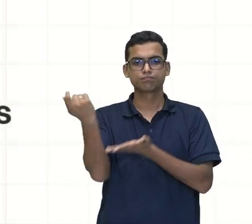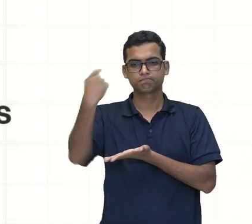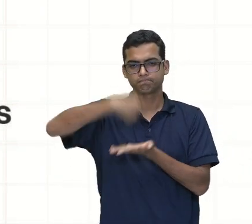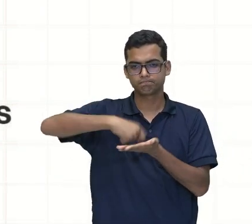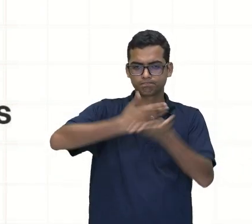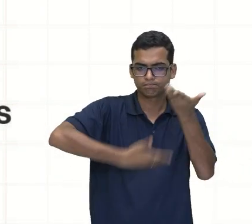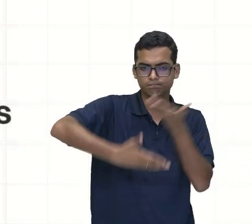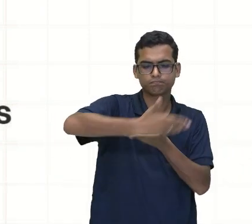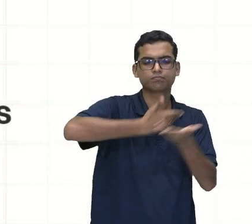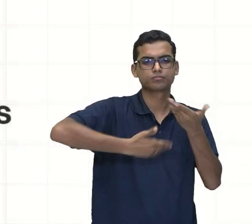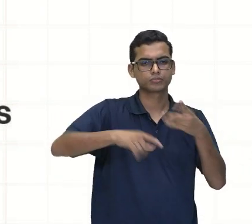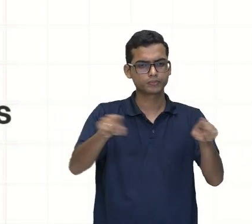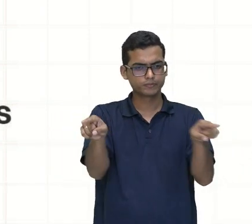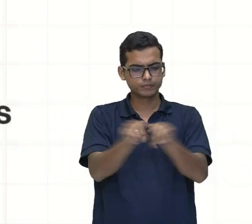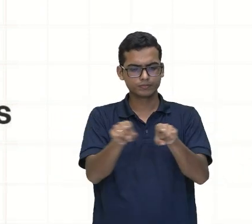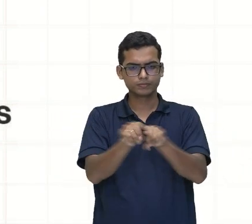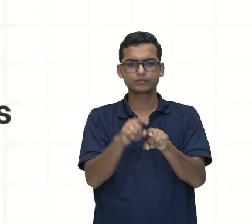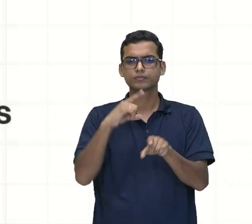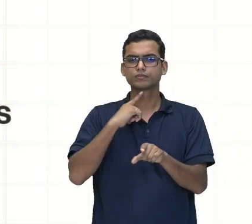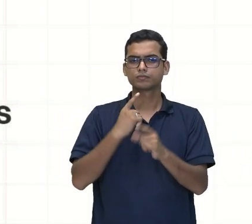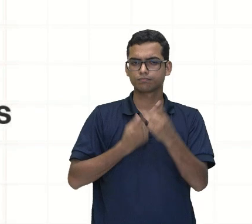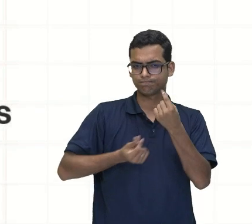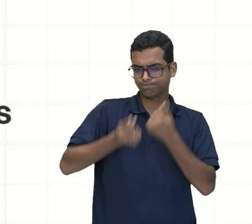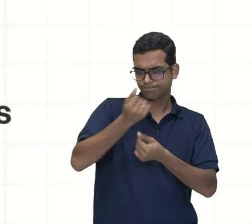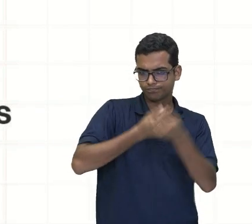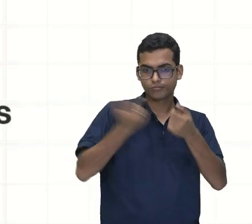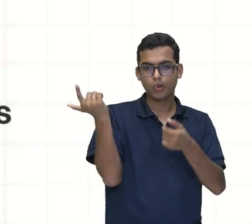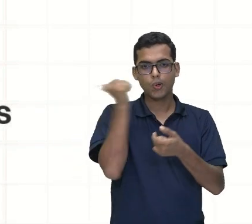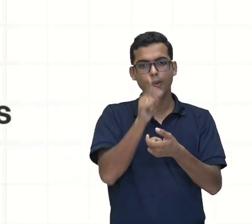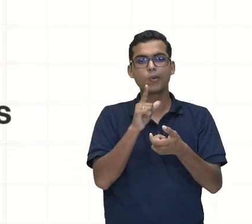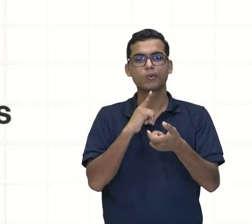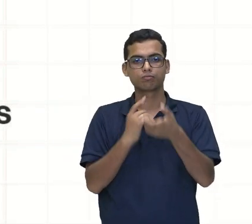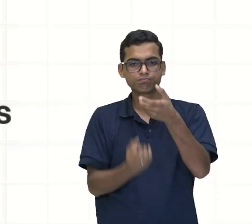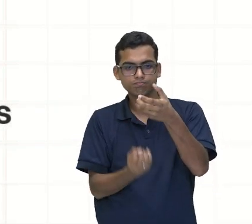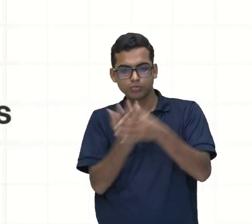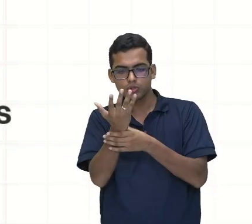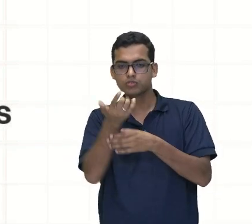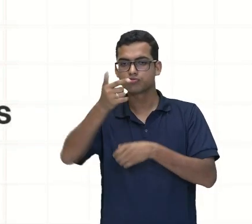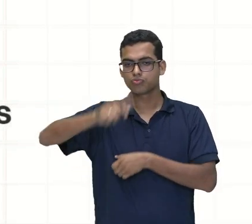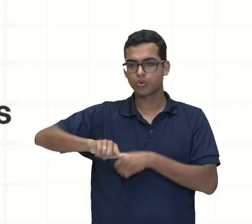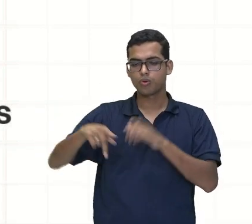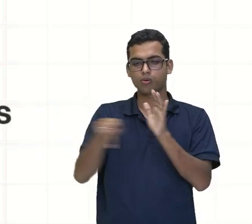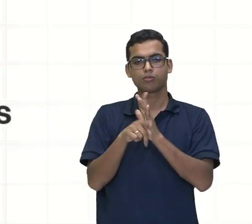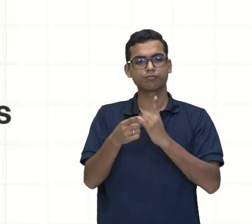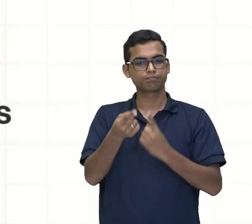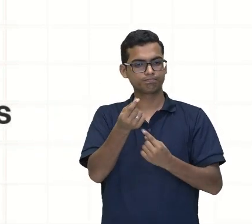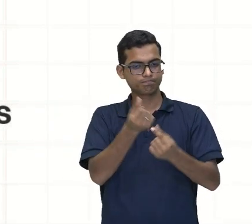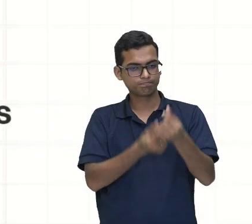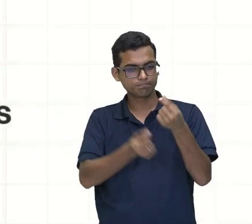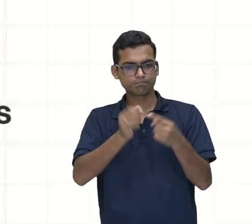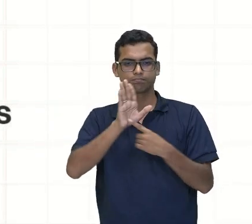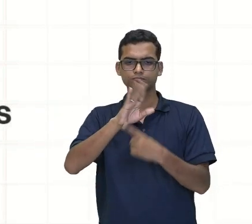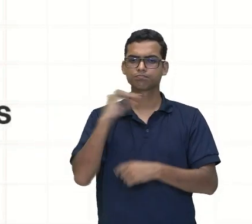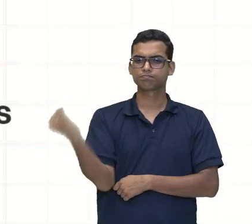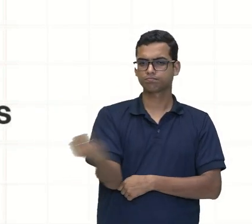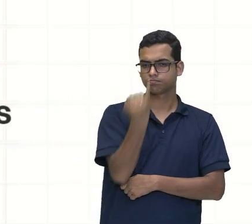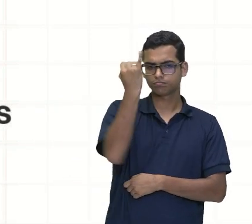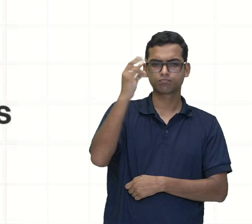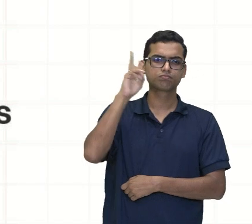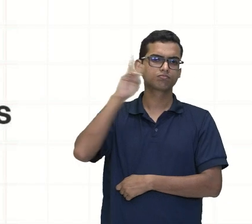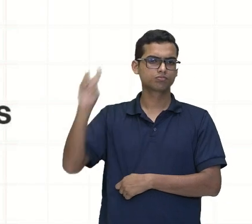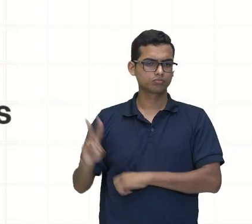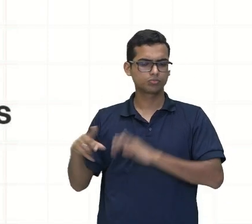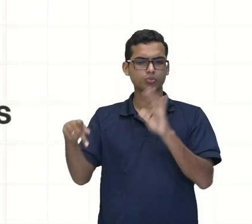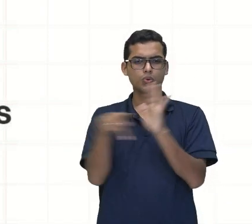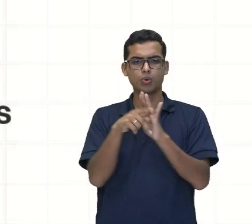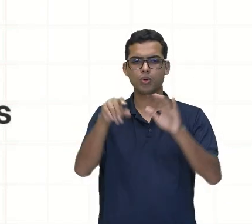o lucro que garante ali a reprodução do capital, certo? Bem, em razão da sua importância, da importância histórica